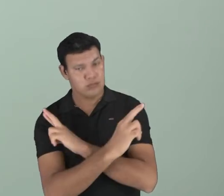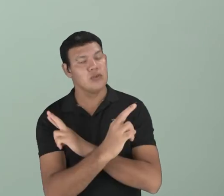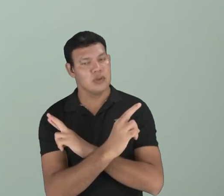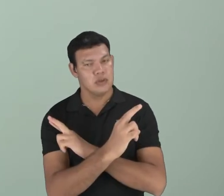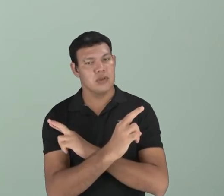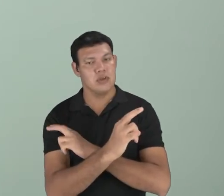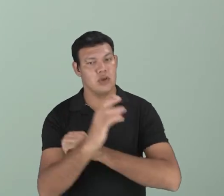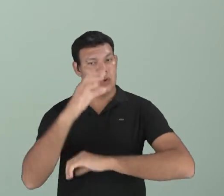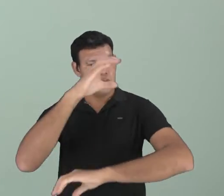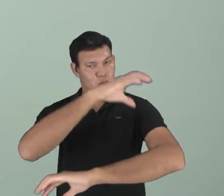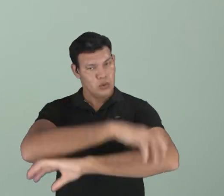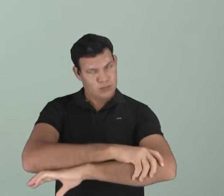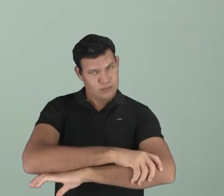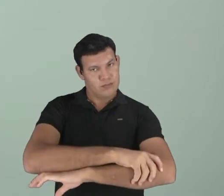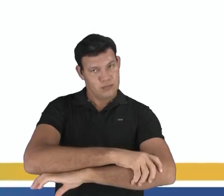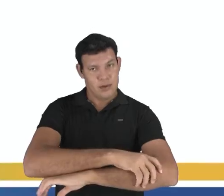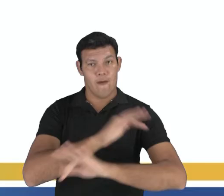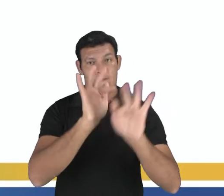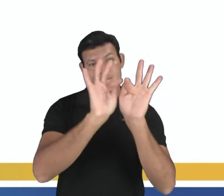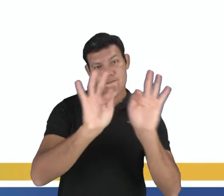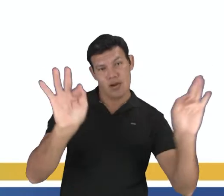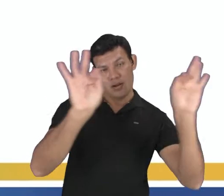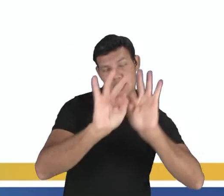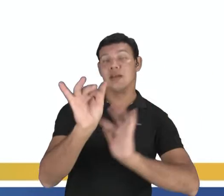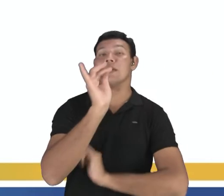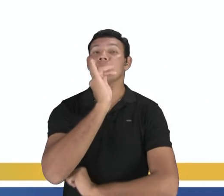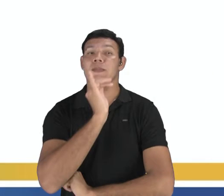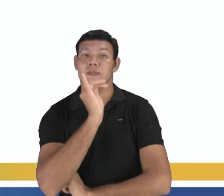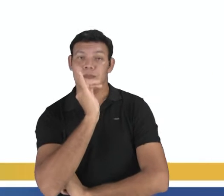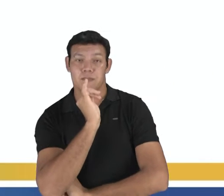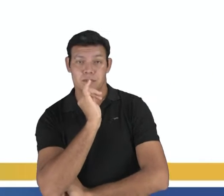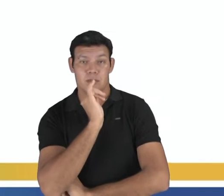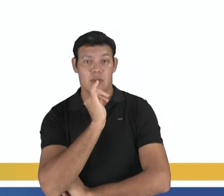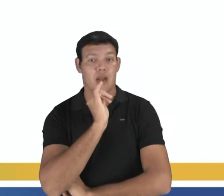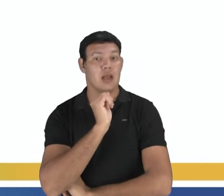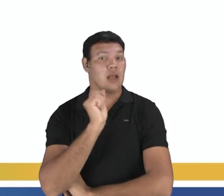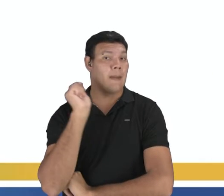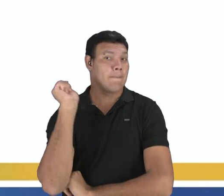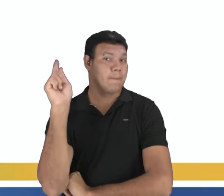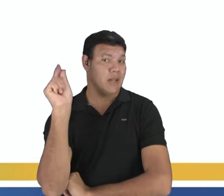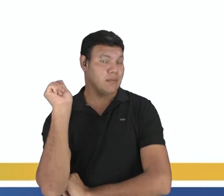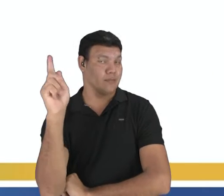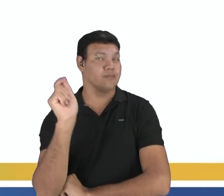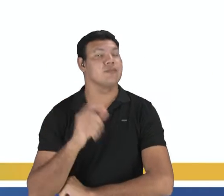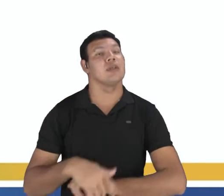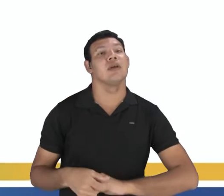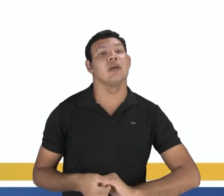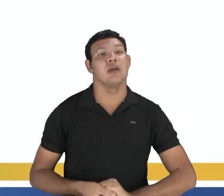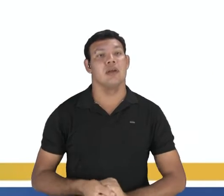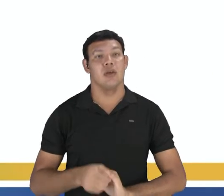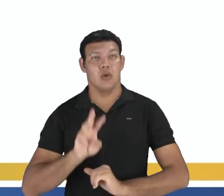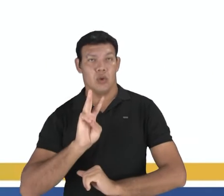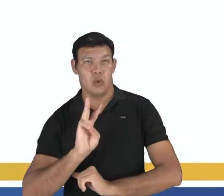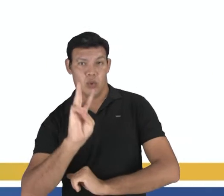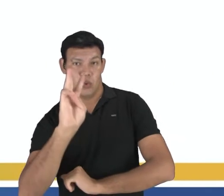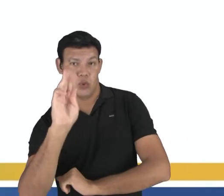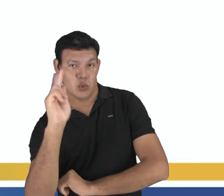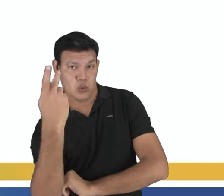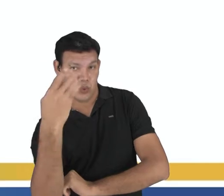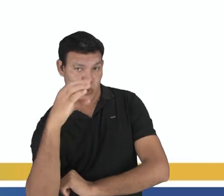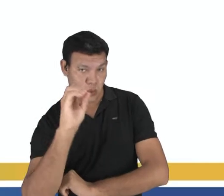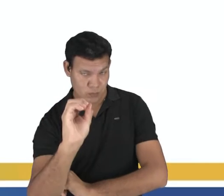conectar frases por exemplo o exemplo de azul eu tenho o como uma